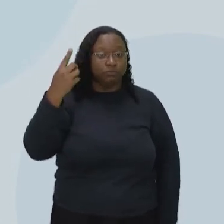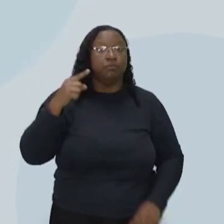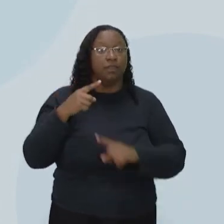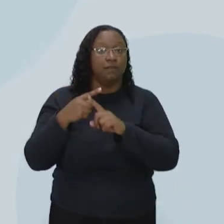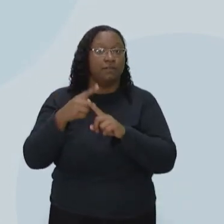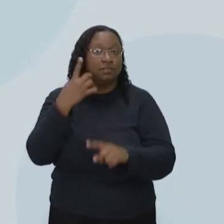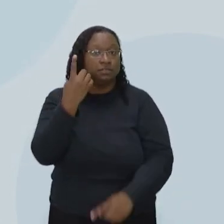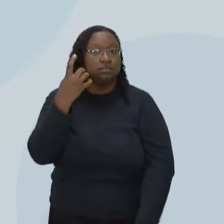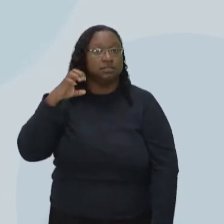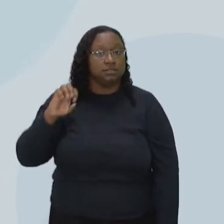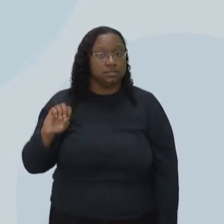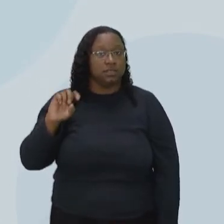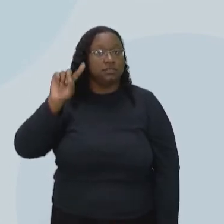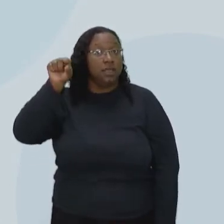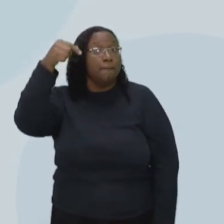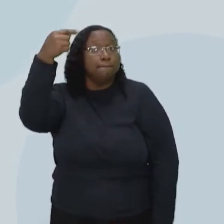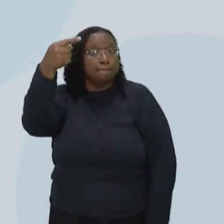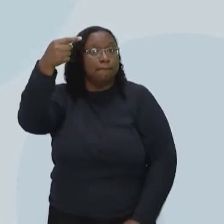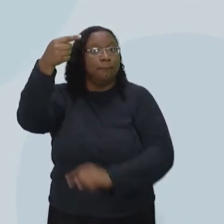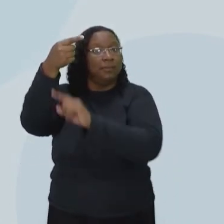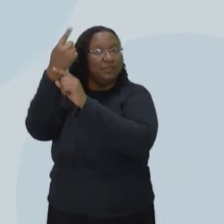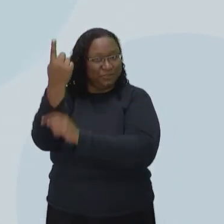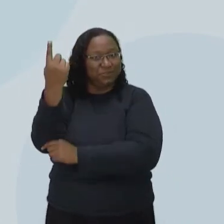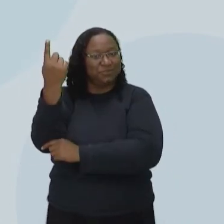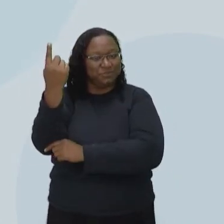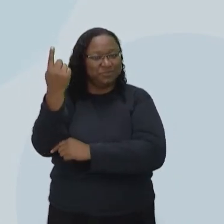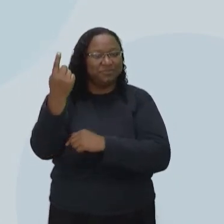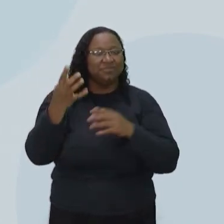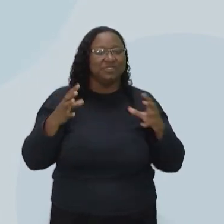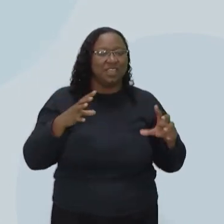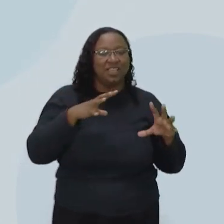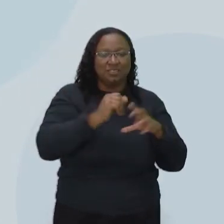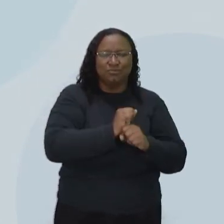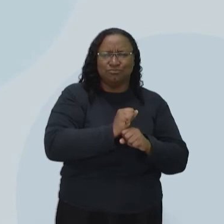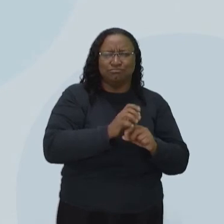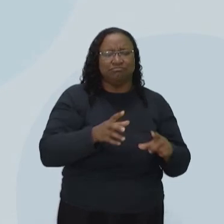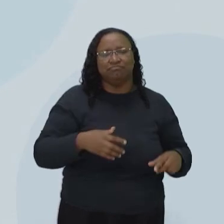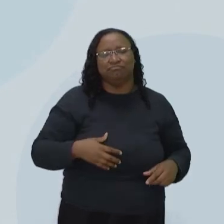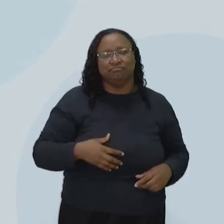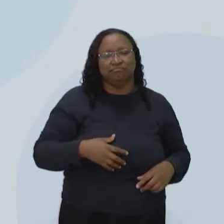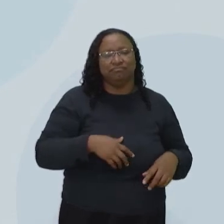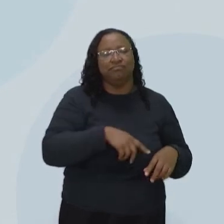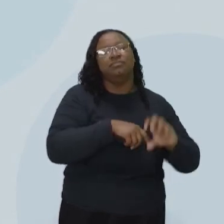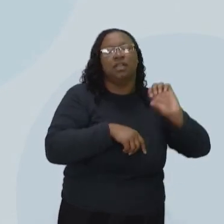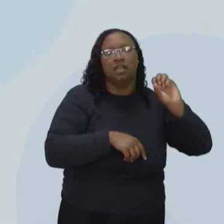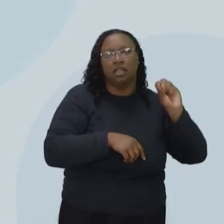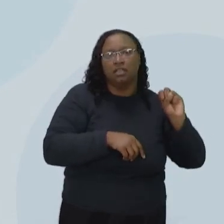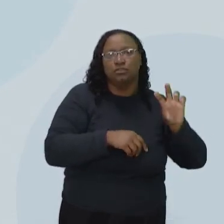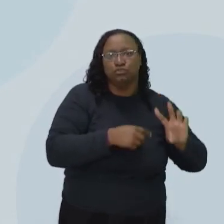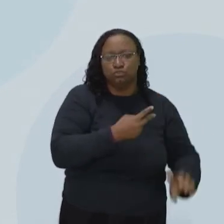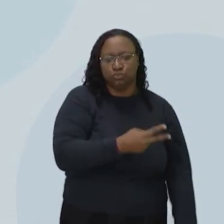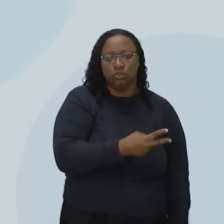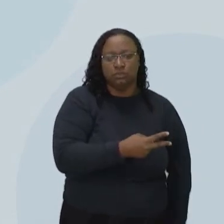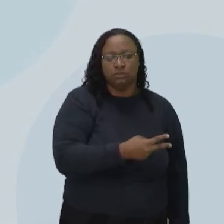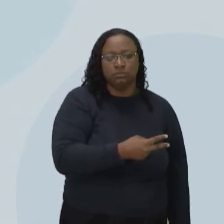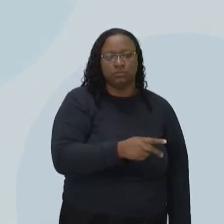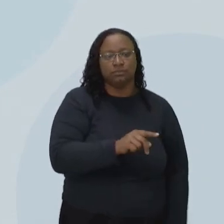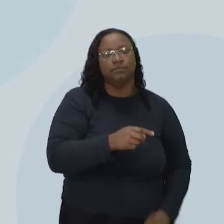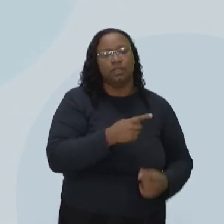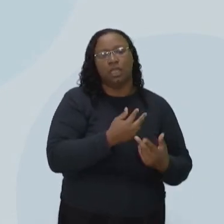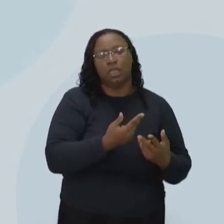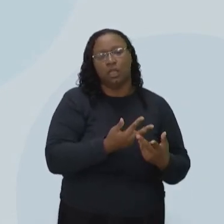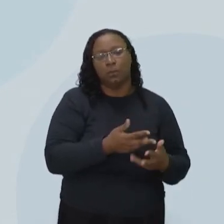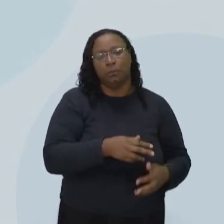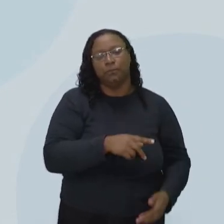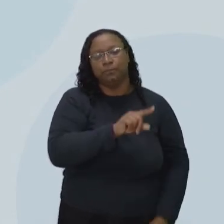né? π vezes 10 a menos 1, 10 a menos 1, tá mesmo a base, mantém a base, soma o expoente, dá 10 a menos